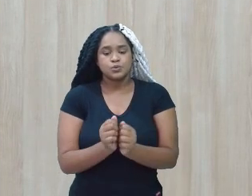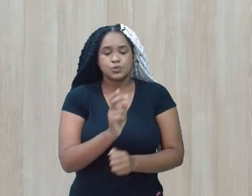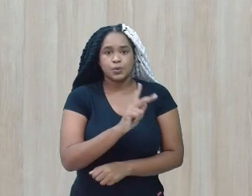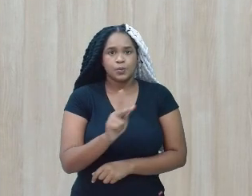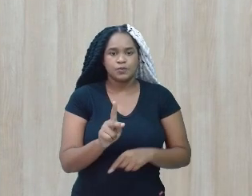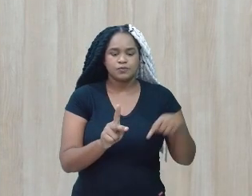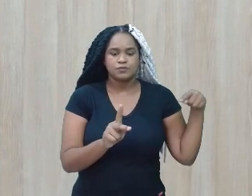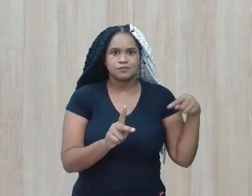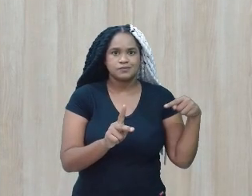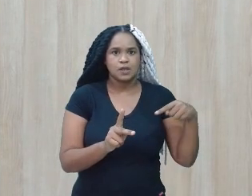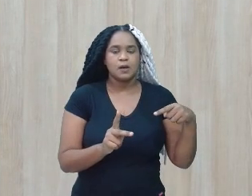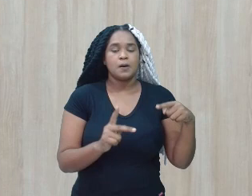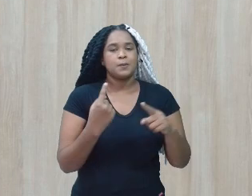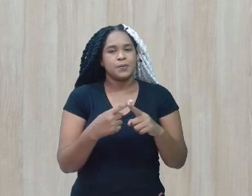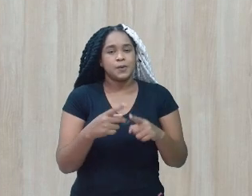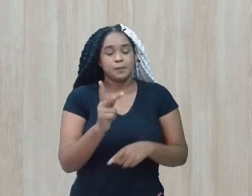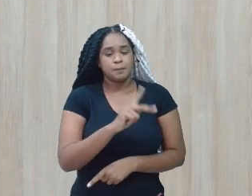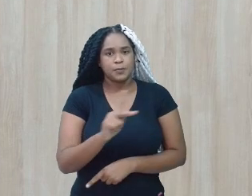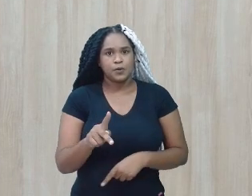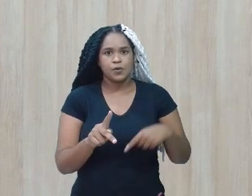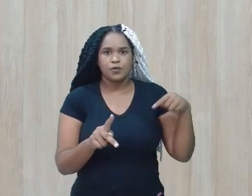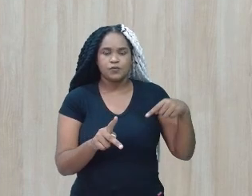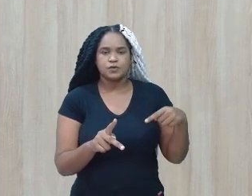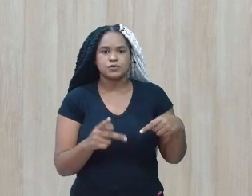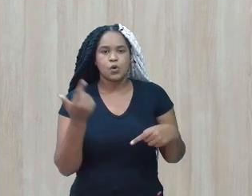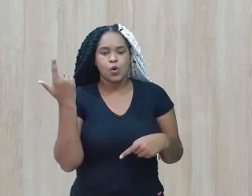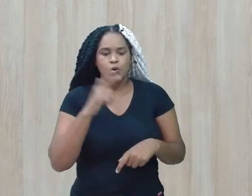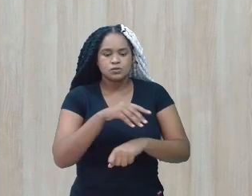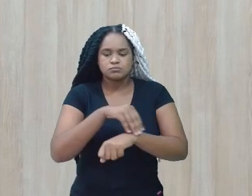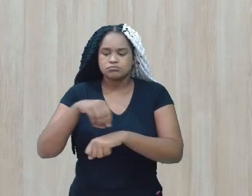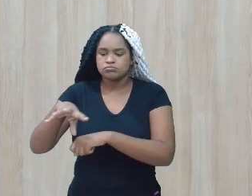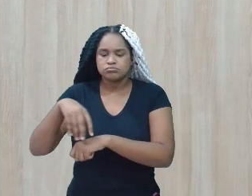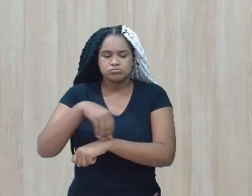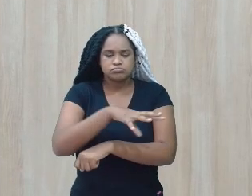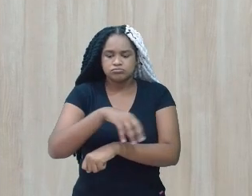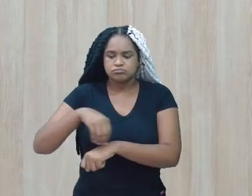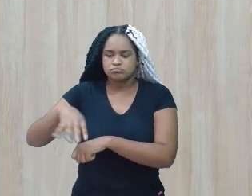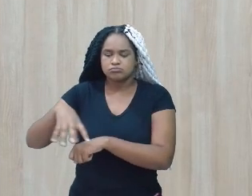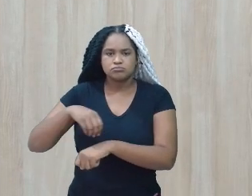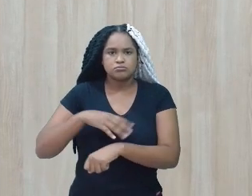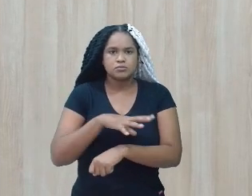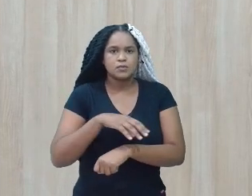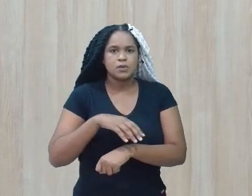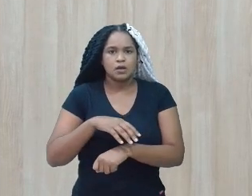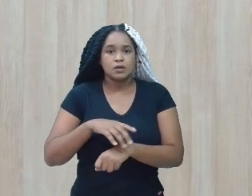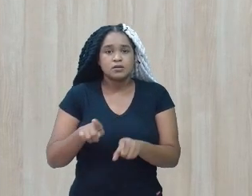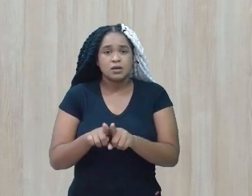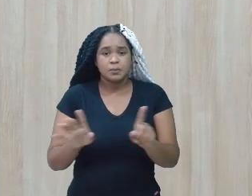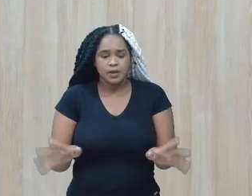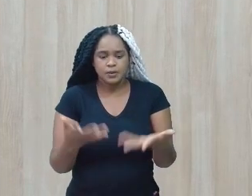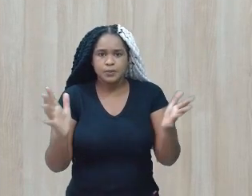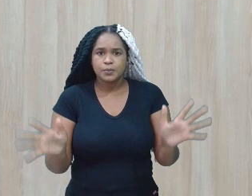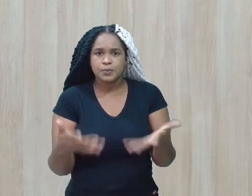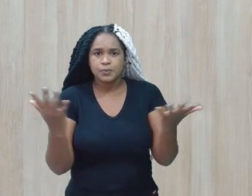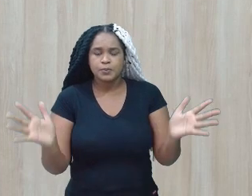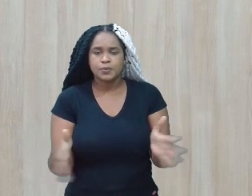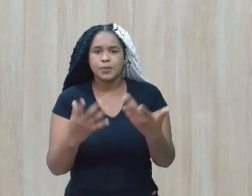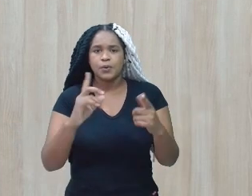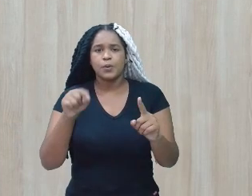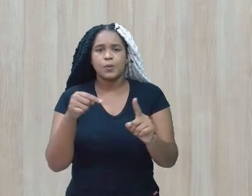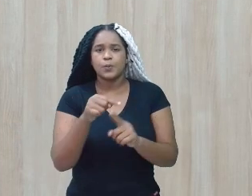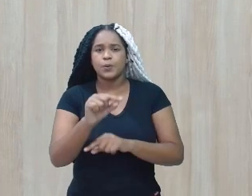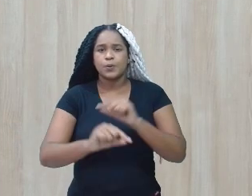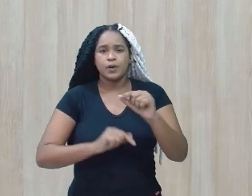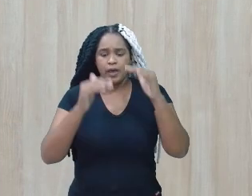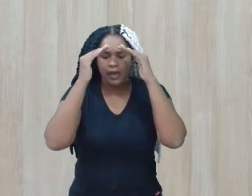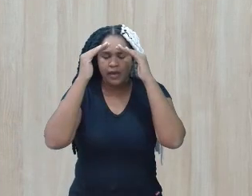o professor está fazendo, de fato, essa ponte, sensibilizando, motivando, estimulando para que o